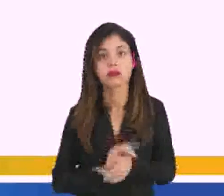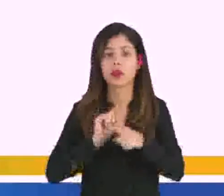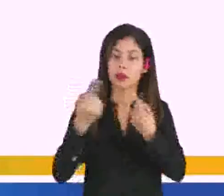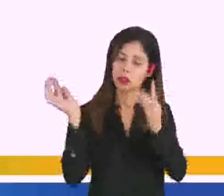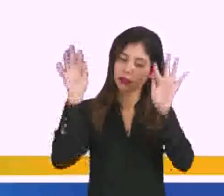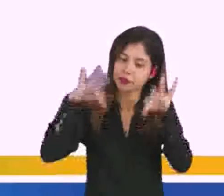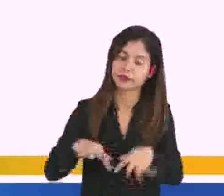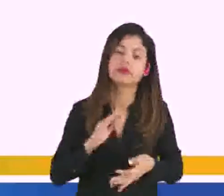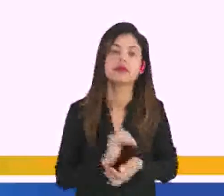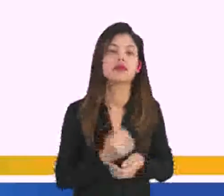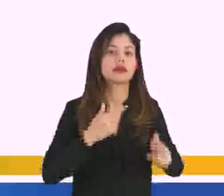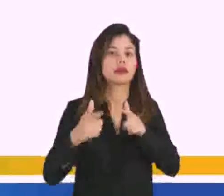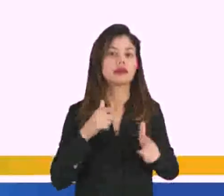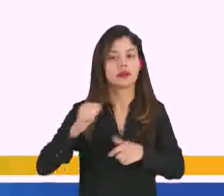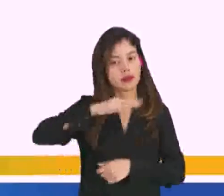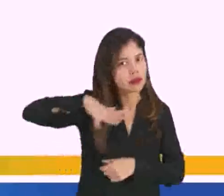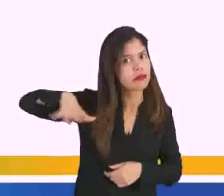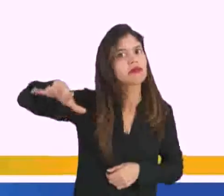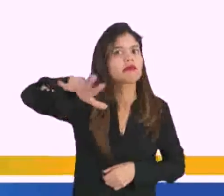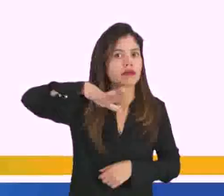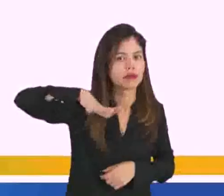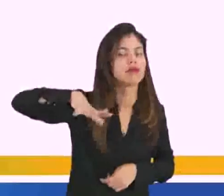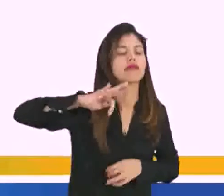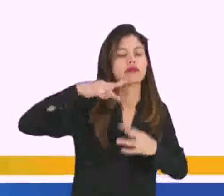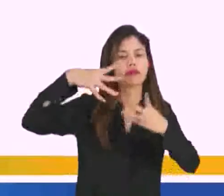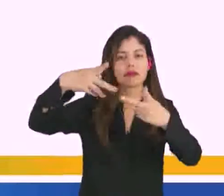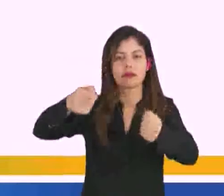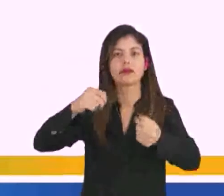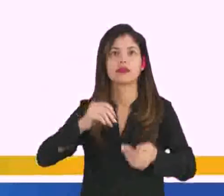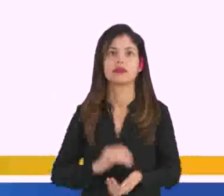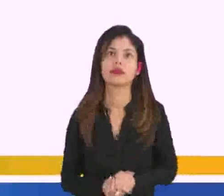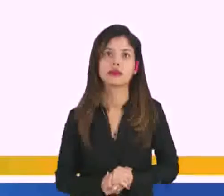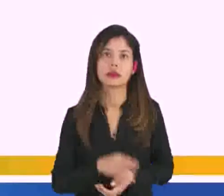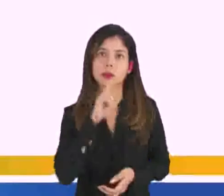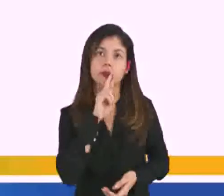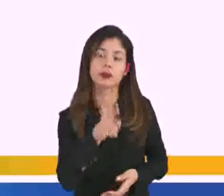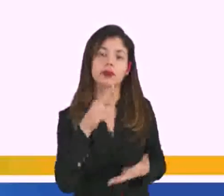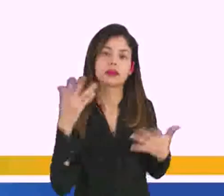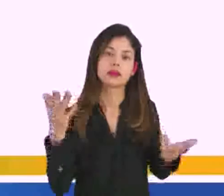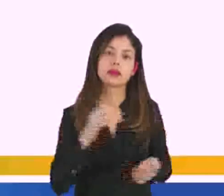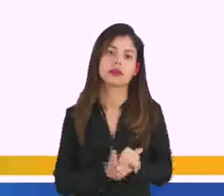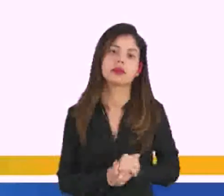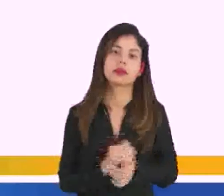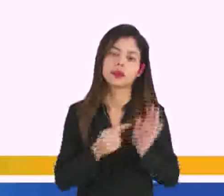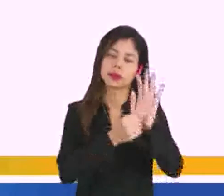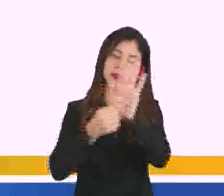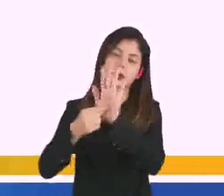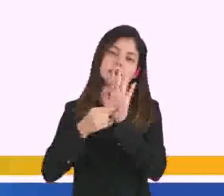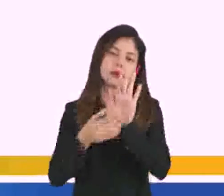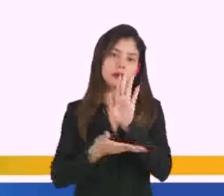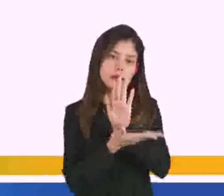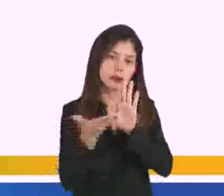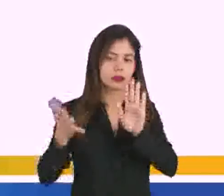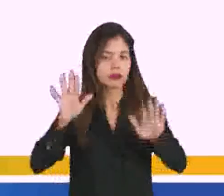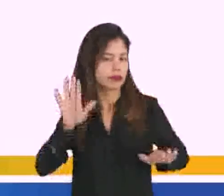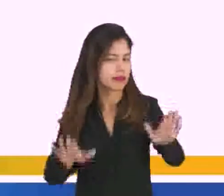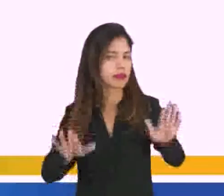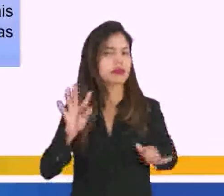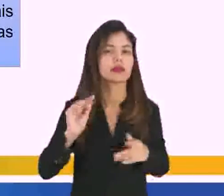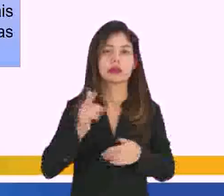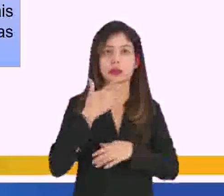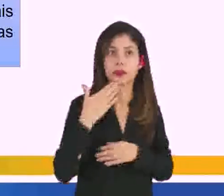mas que no final o trabalho de campo, né, o resultado, né, seja representativo e passível aí